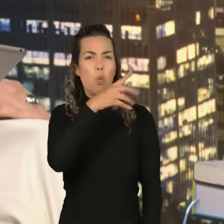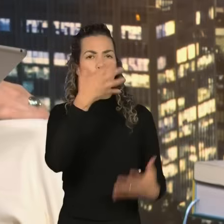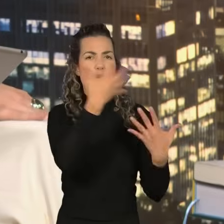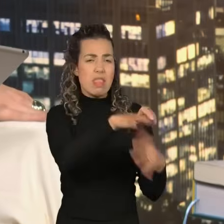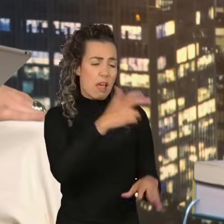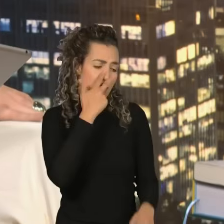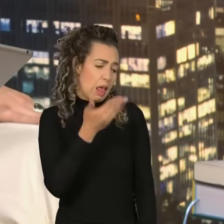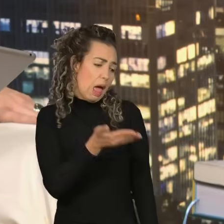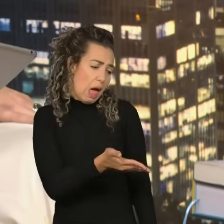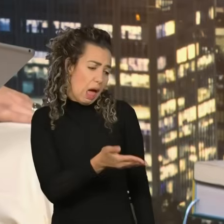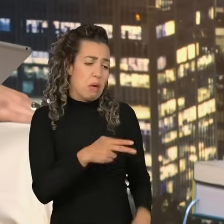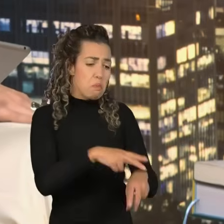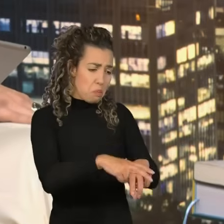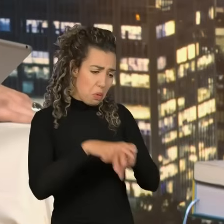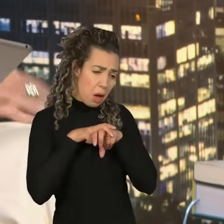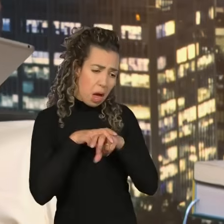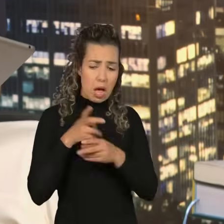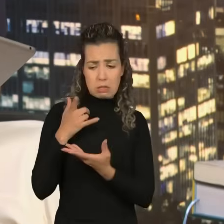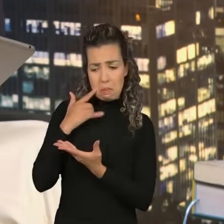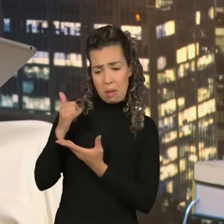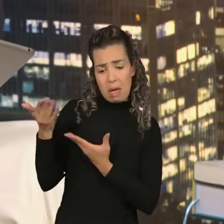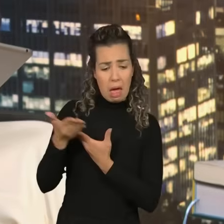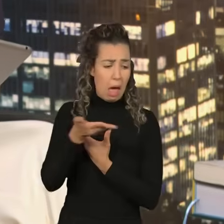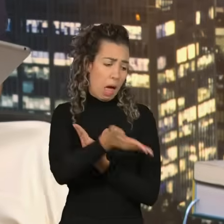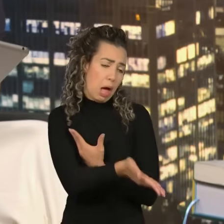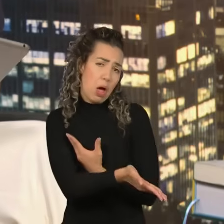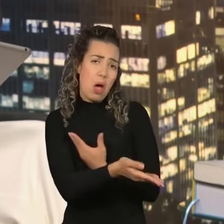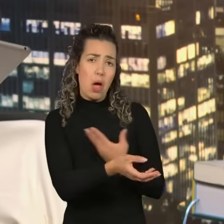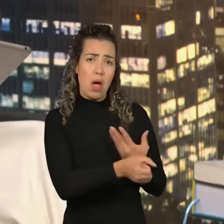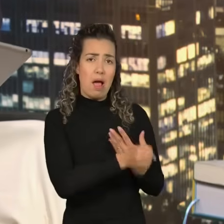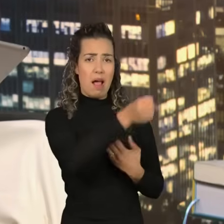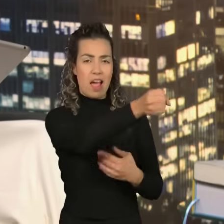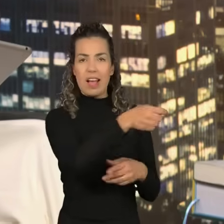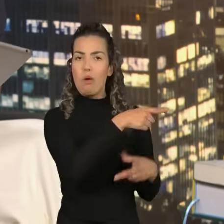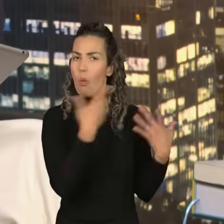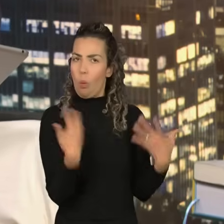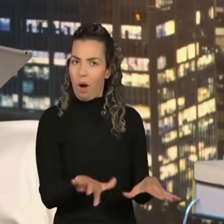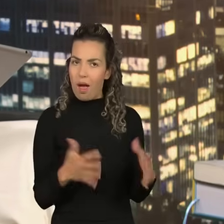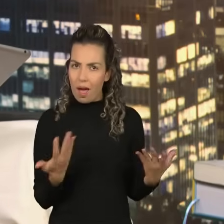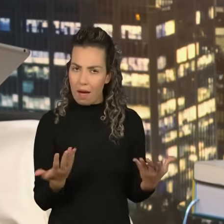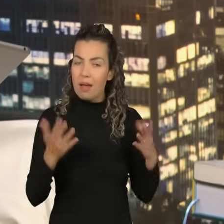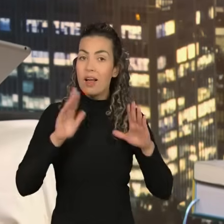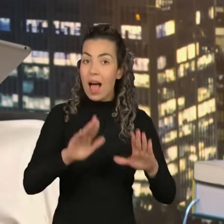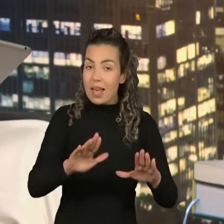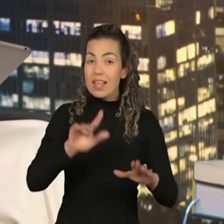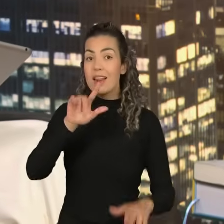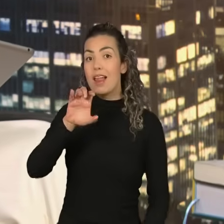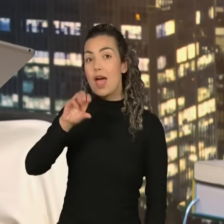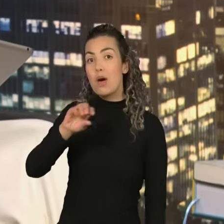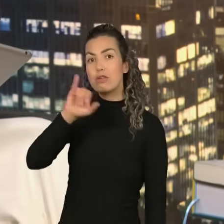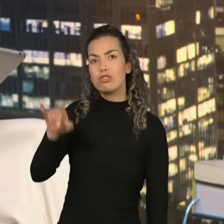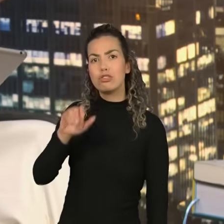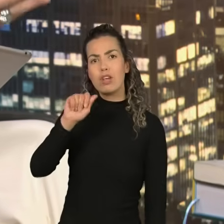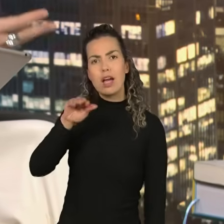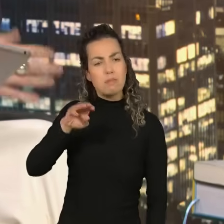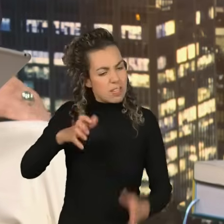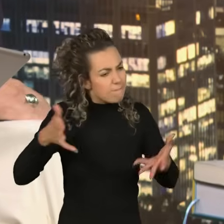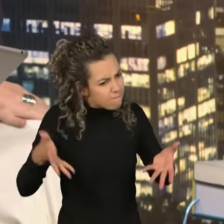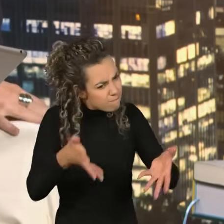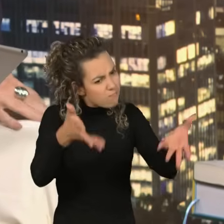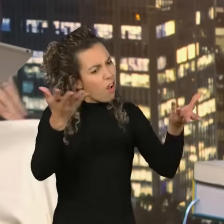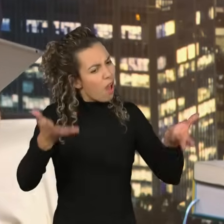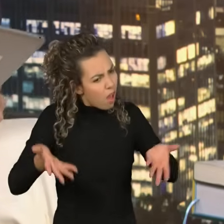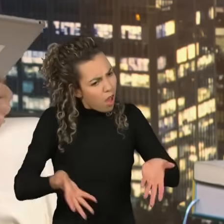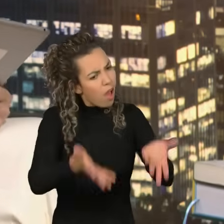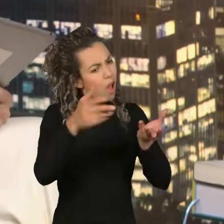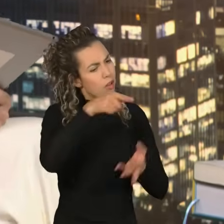a gente diz, né? E que foi o Léo Jaime, né? O cantor que a gente conhece, que empurrou ele para a música, para ele aceitar